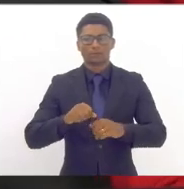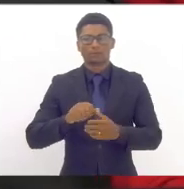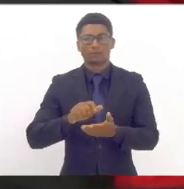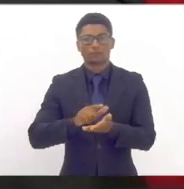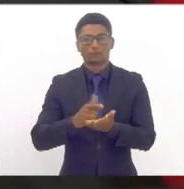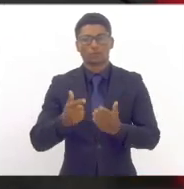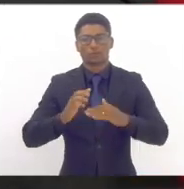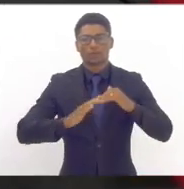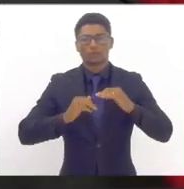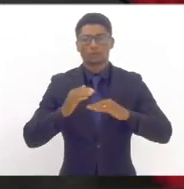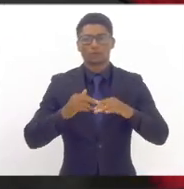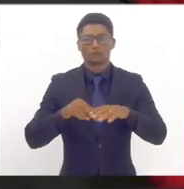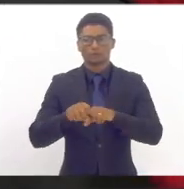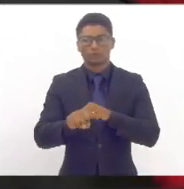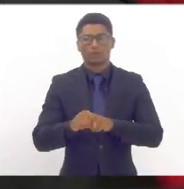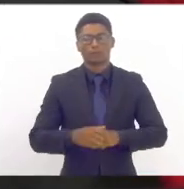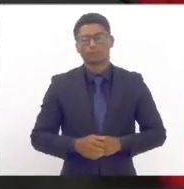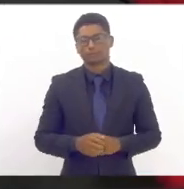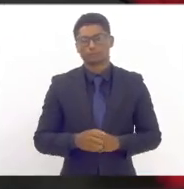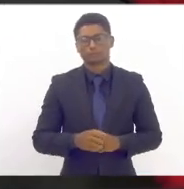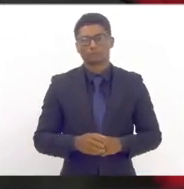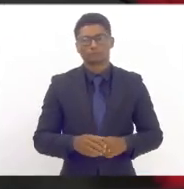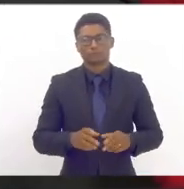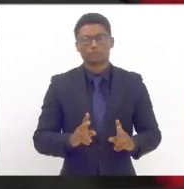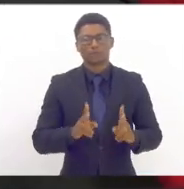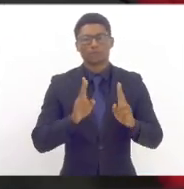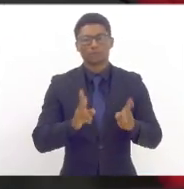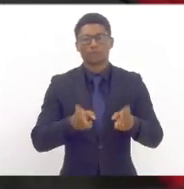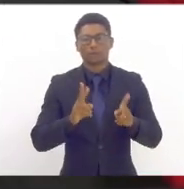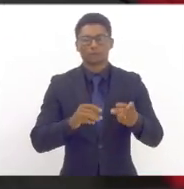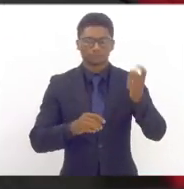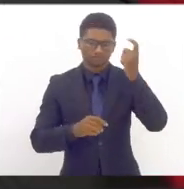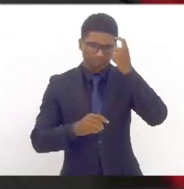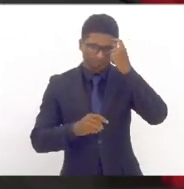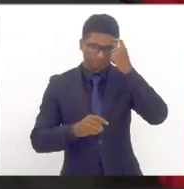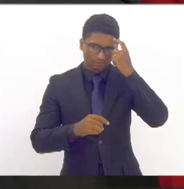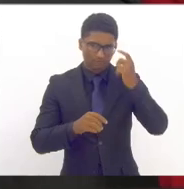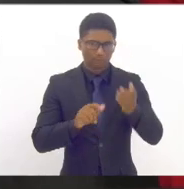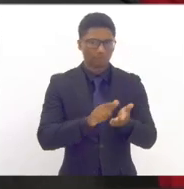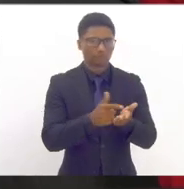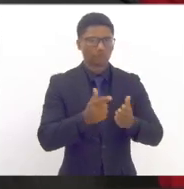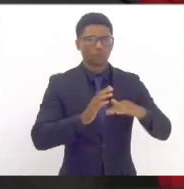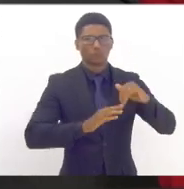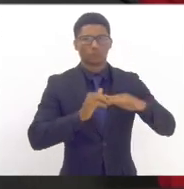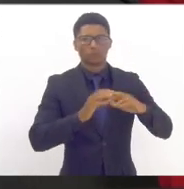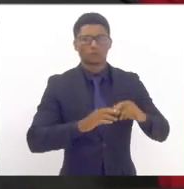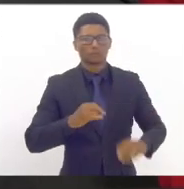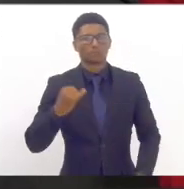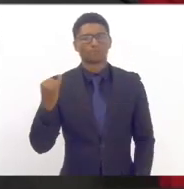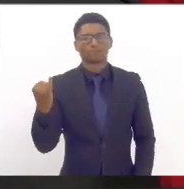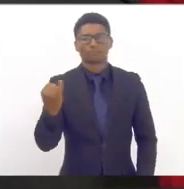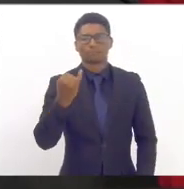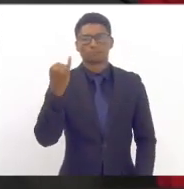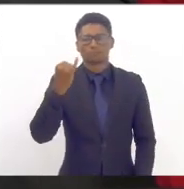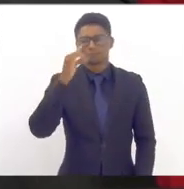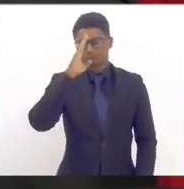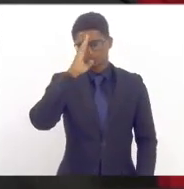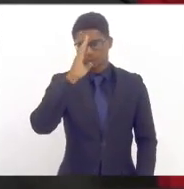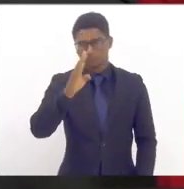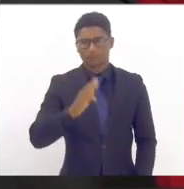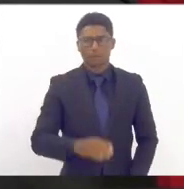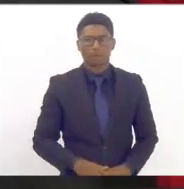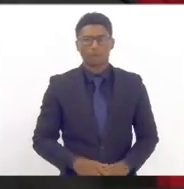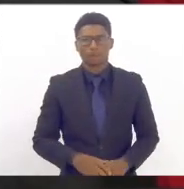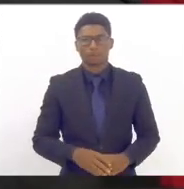e eu sempre compreendi a imprensa e o jornalista como um papel central, em especial quando a gente tem o